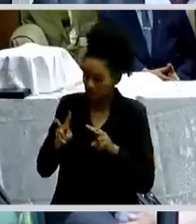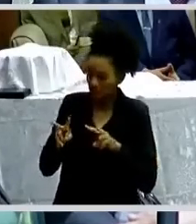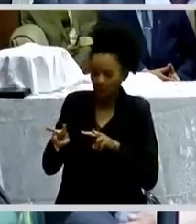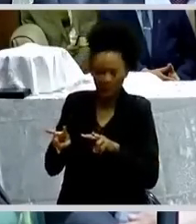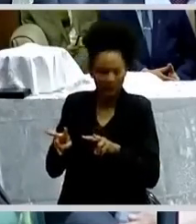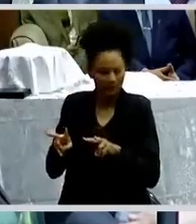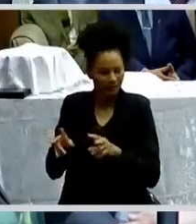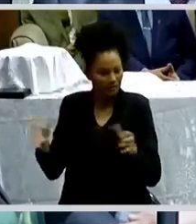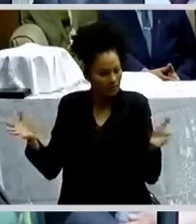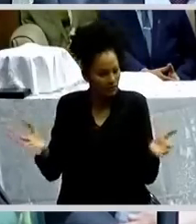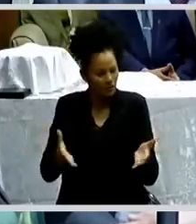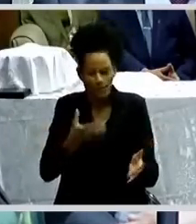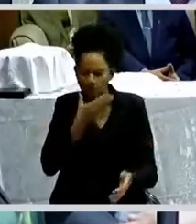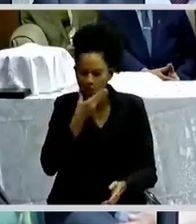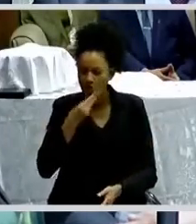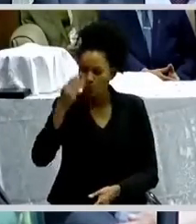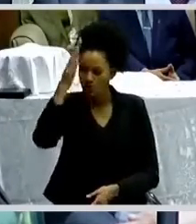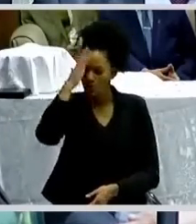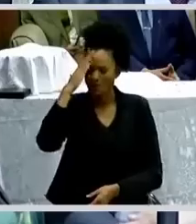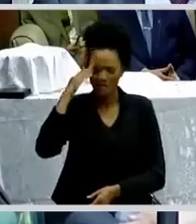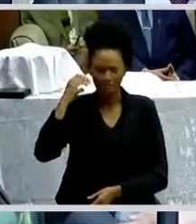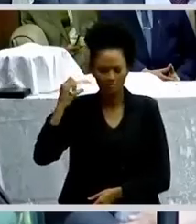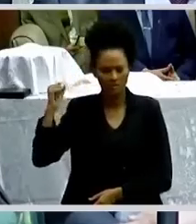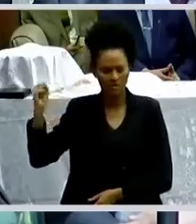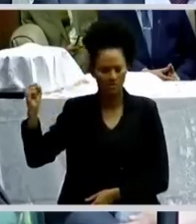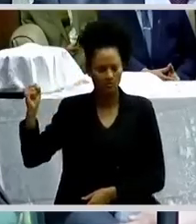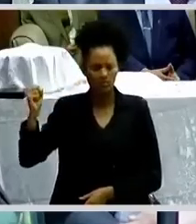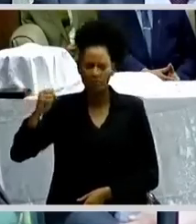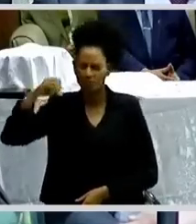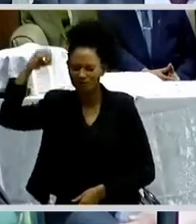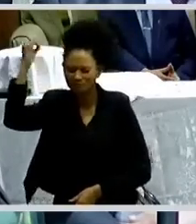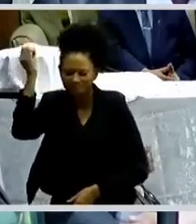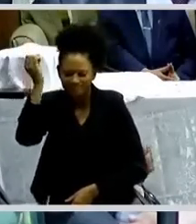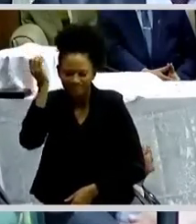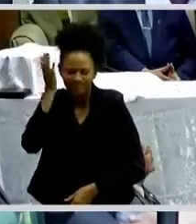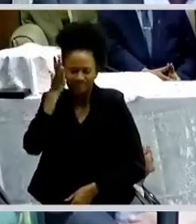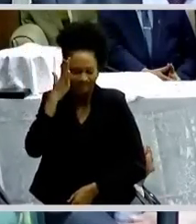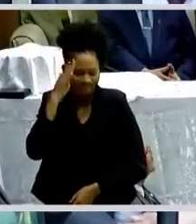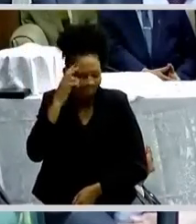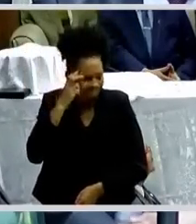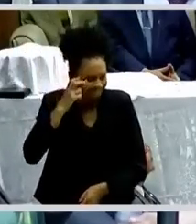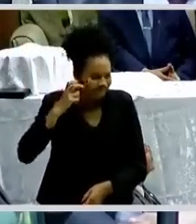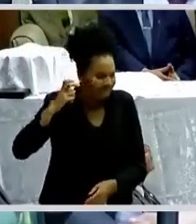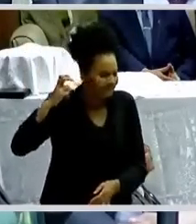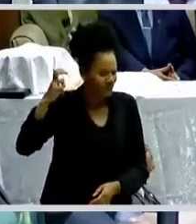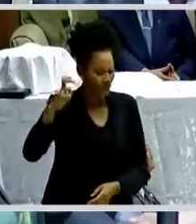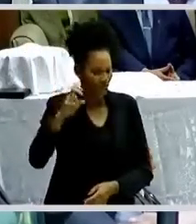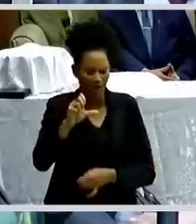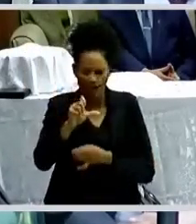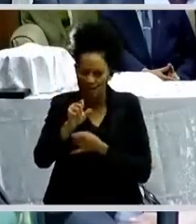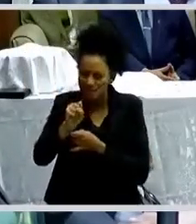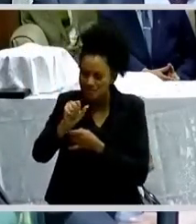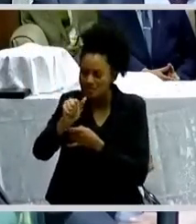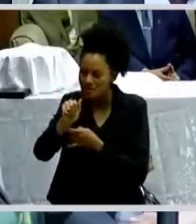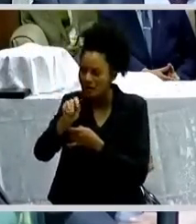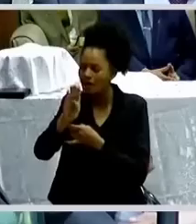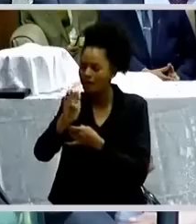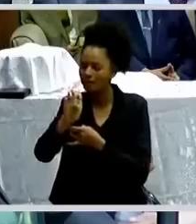agora Salomão começa a governar com a sabedoria de Deus. E todo o povo